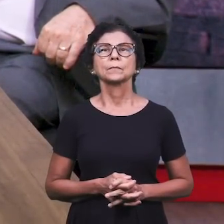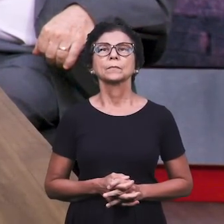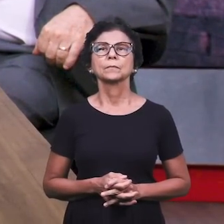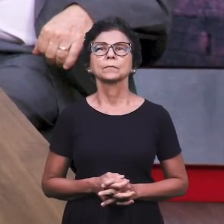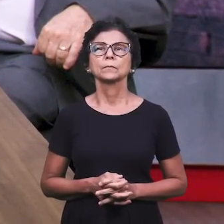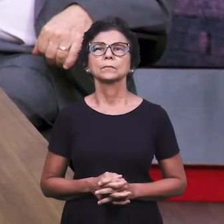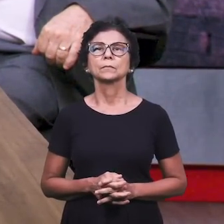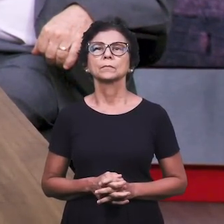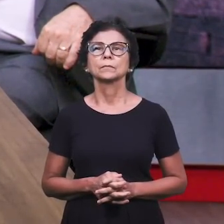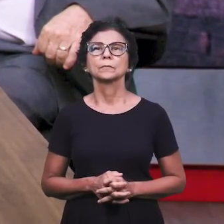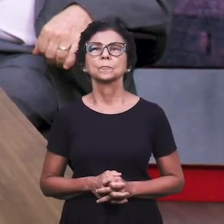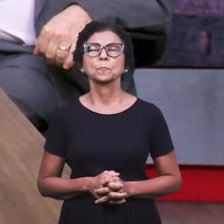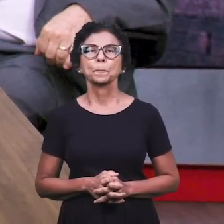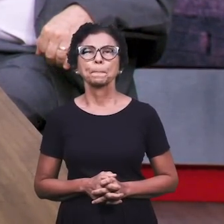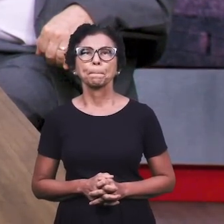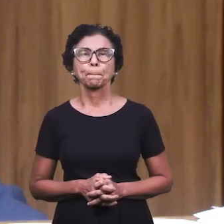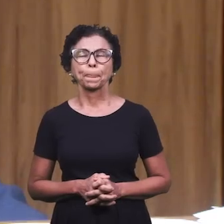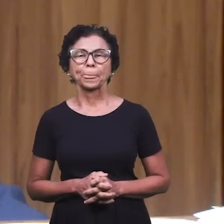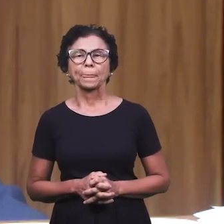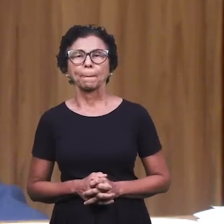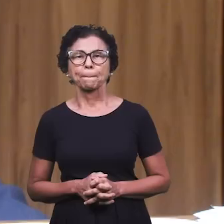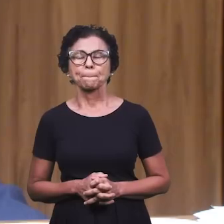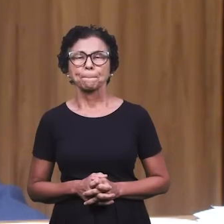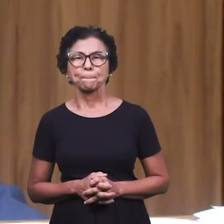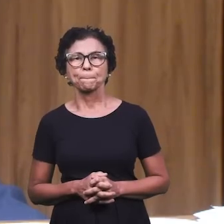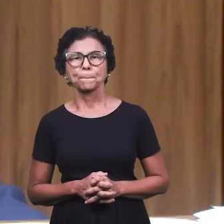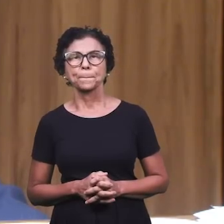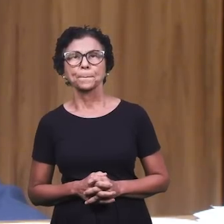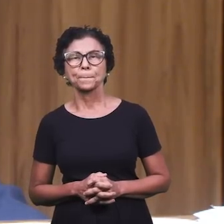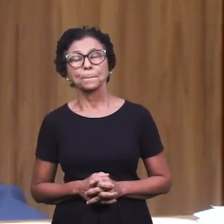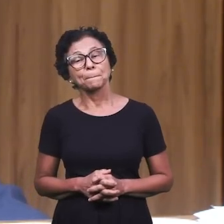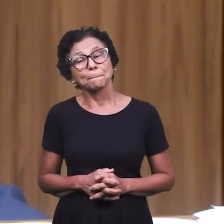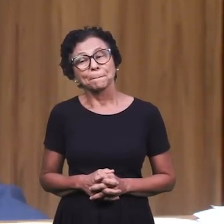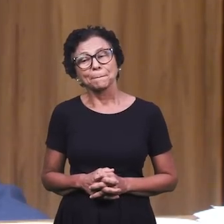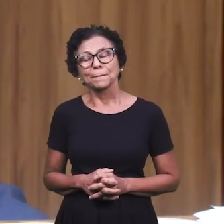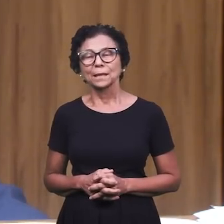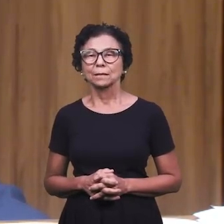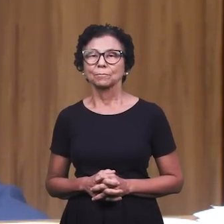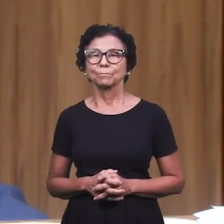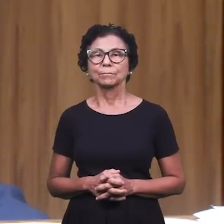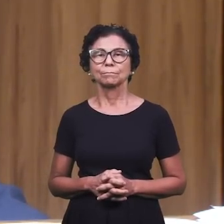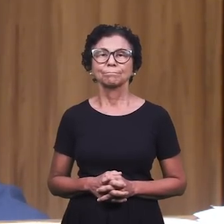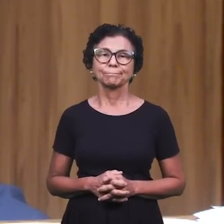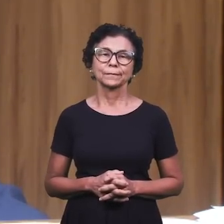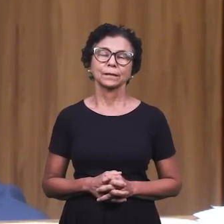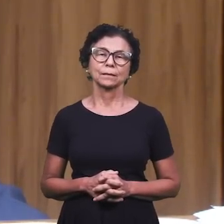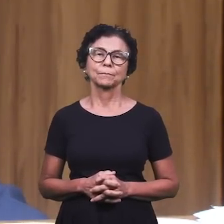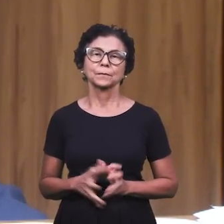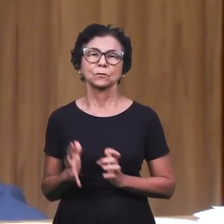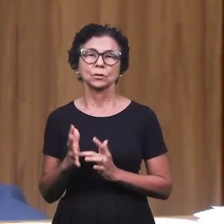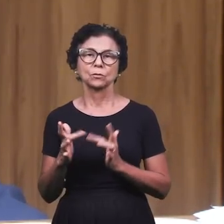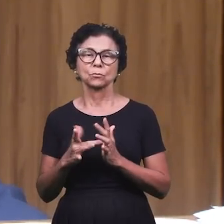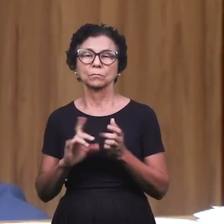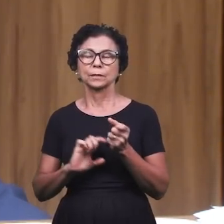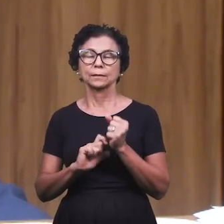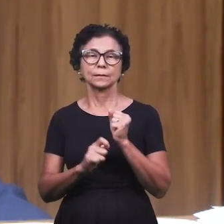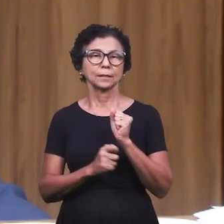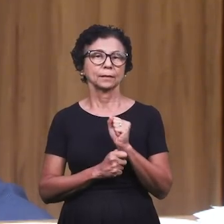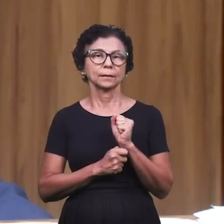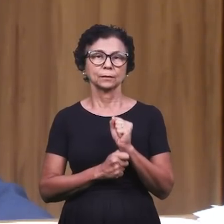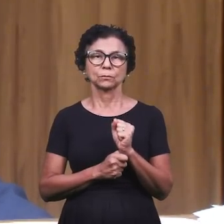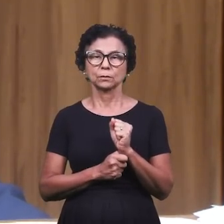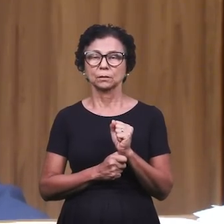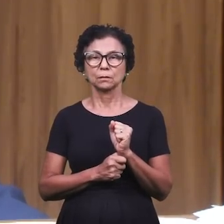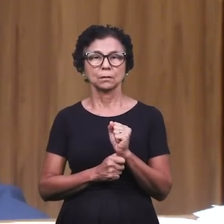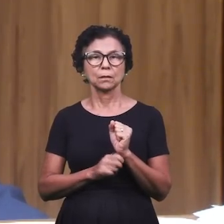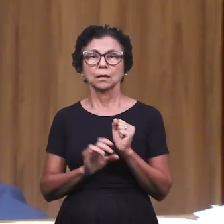existe coisas, manifestações do Senhor, segredos que são para a igreja, né? Segredos não são para o mundo, não adianta. O mundo está preocupado com